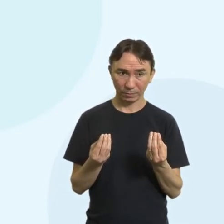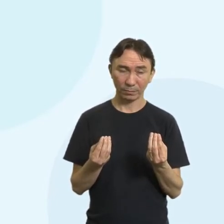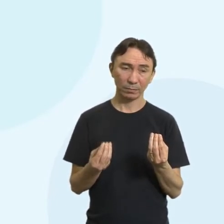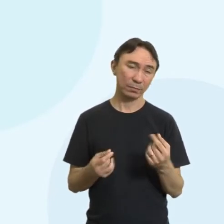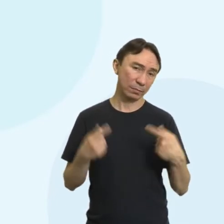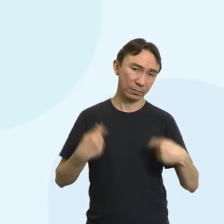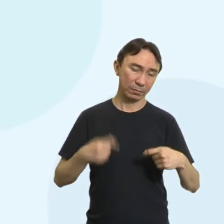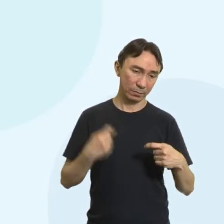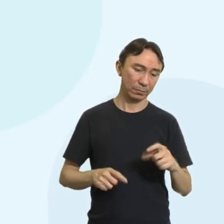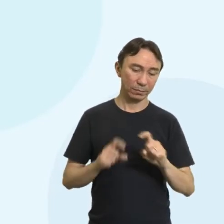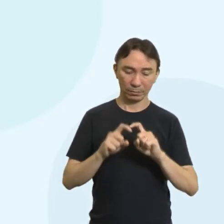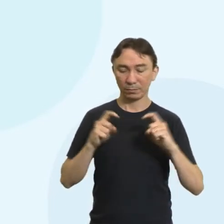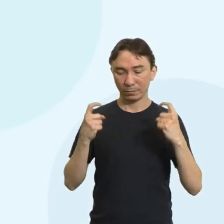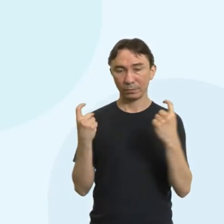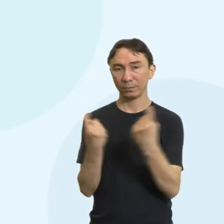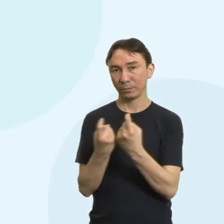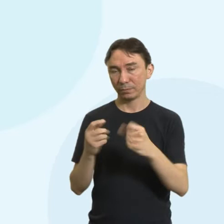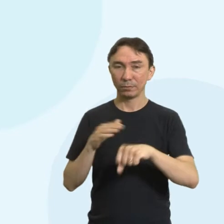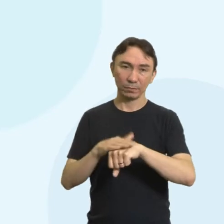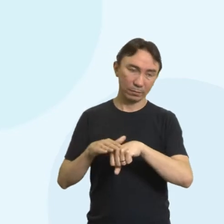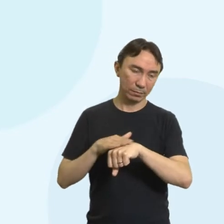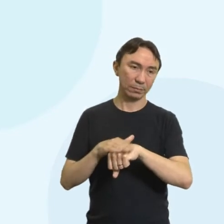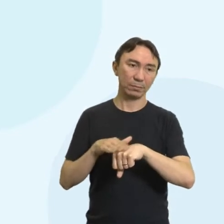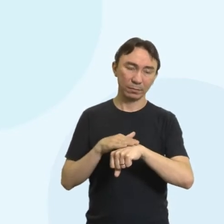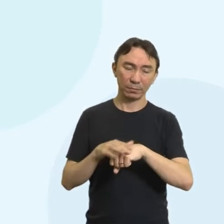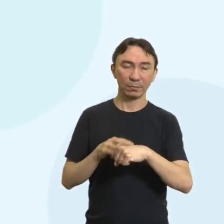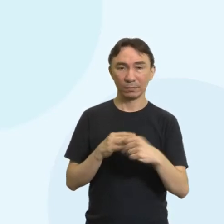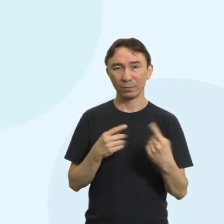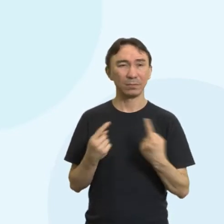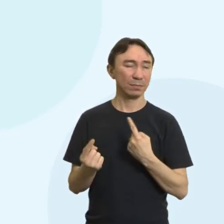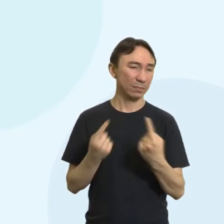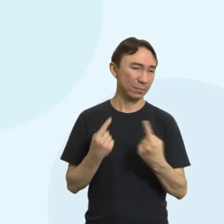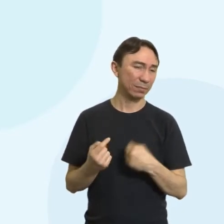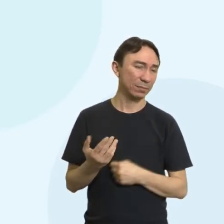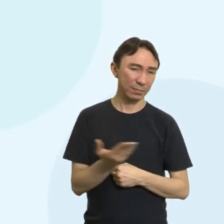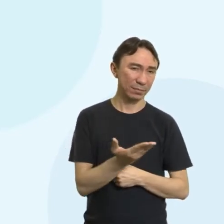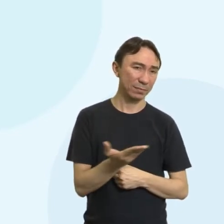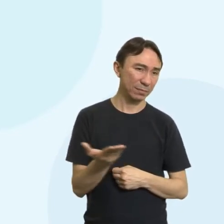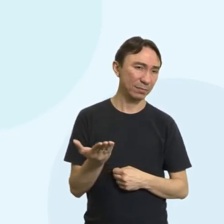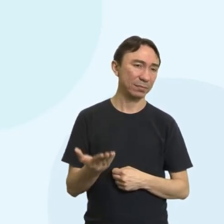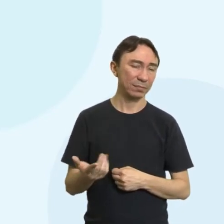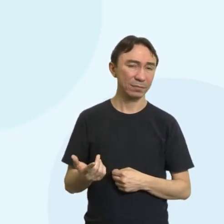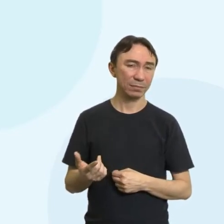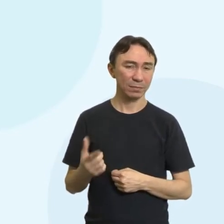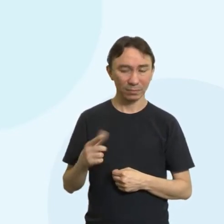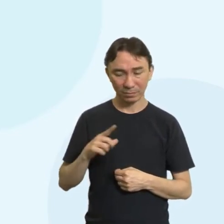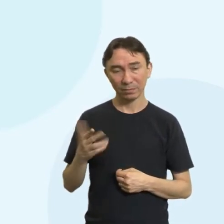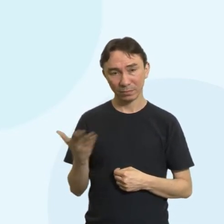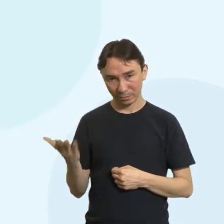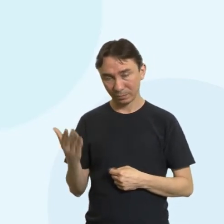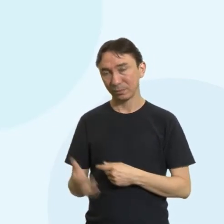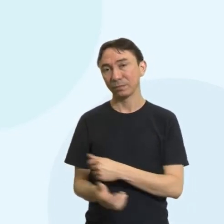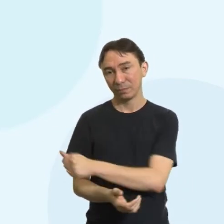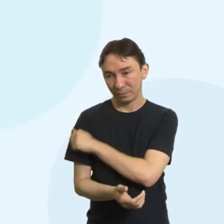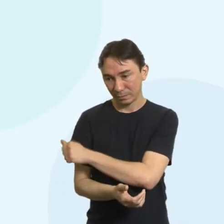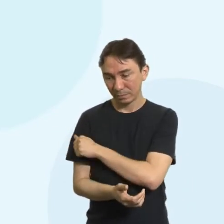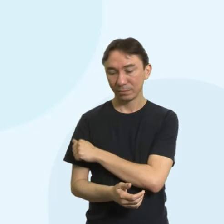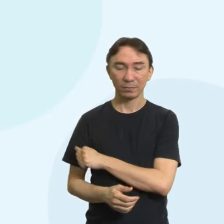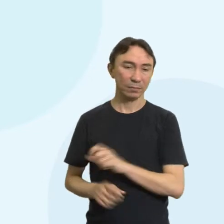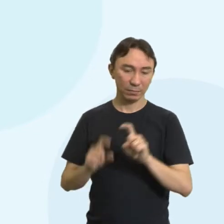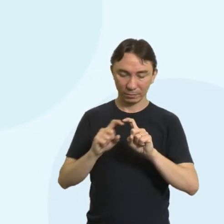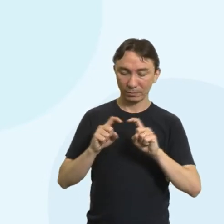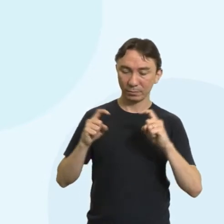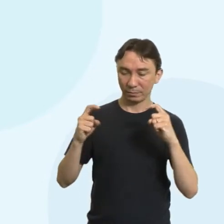de conversa, né? Vocês disponibilizarão os estudantes em círculo, né? Ou da